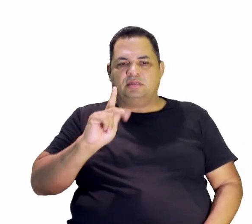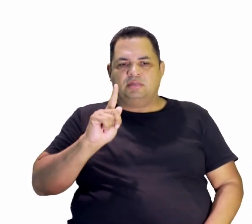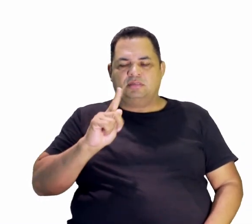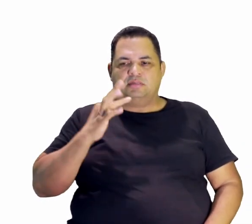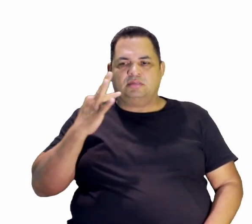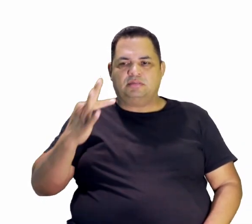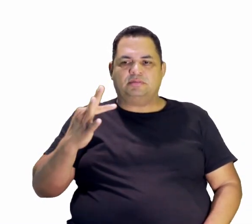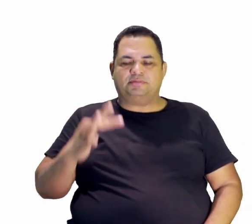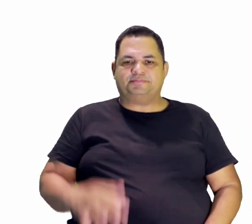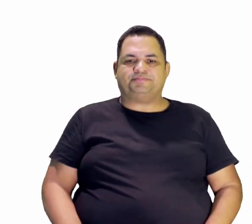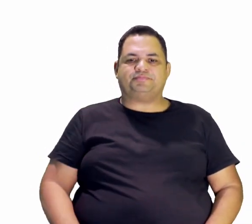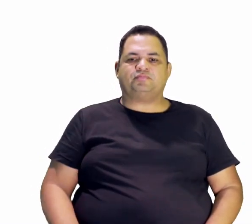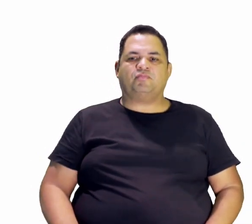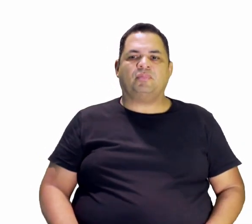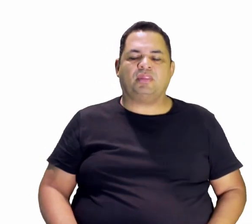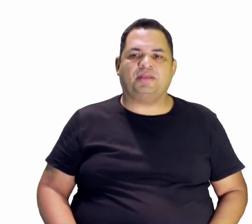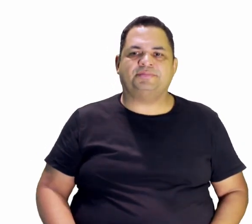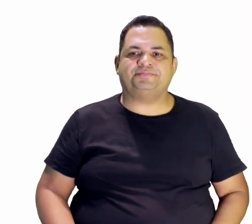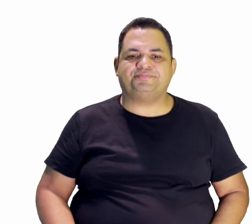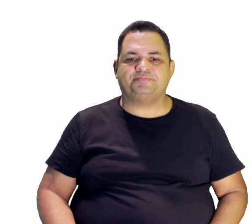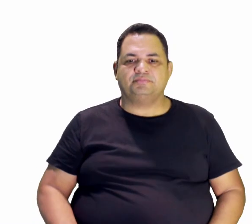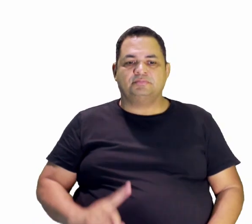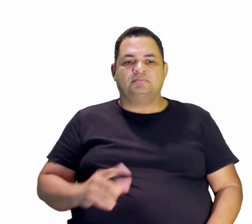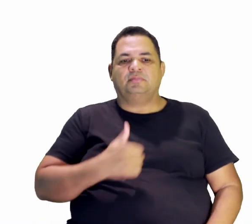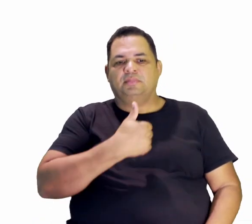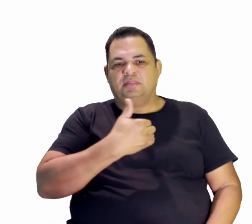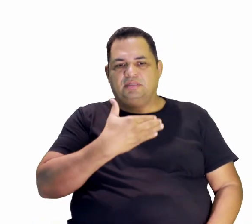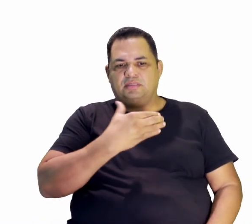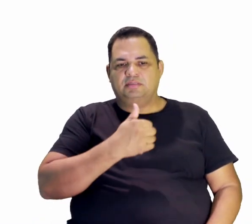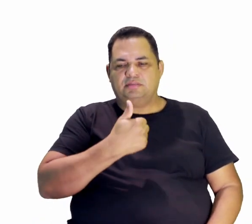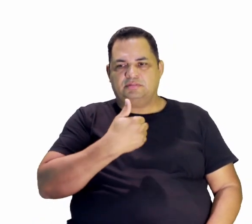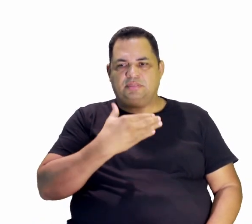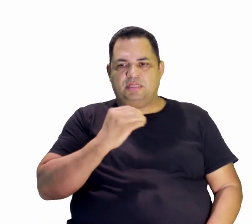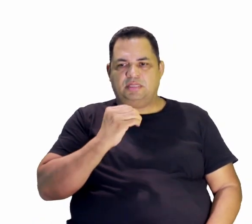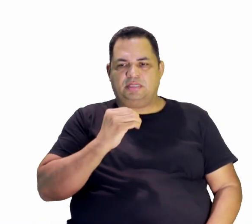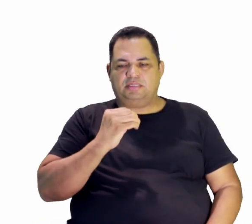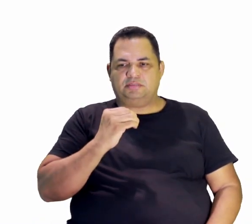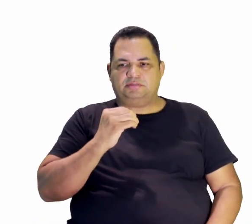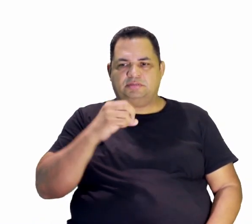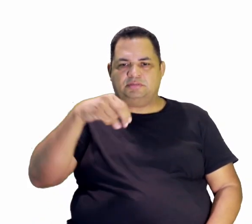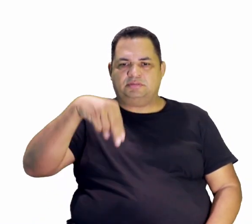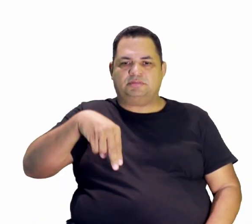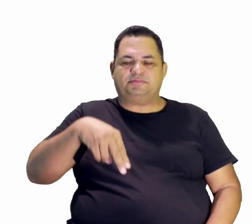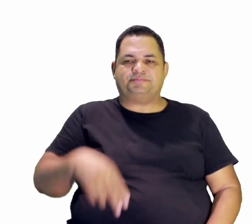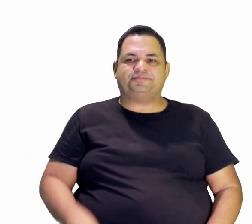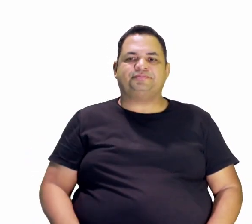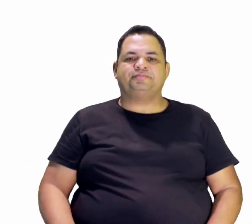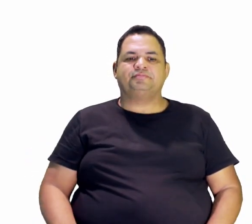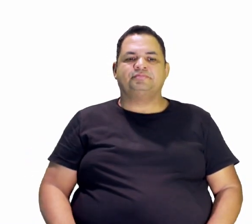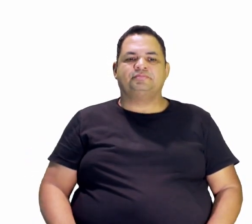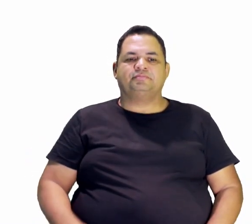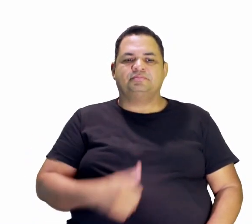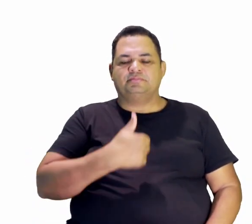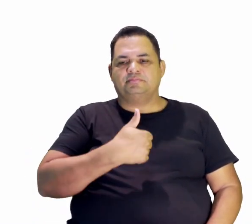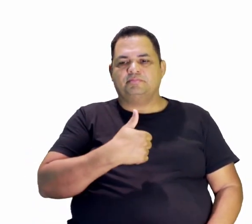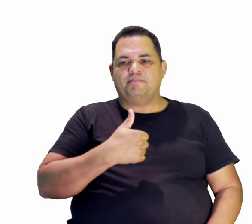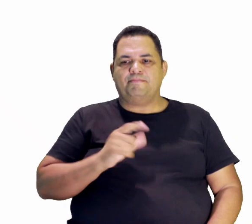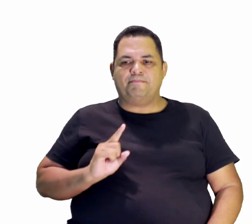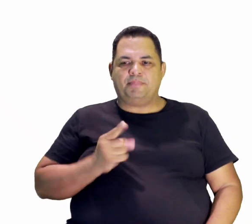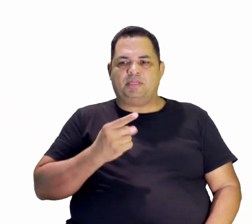quilograma força. Só que não são 100 newton. 1 kgf são 10 newton. Então, na verdade, seria aí 1000 newtons,